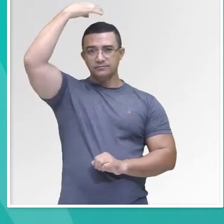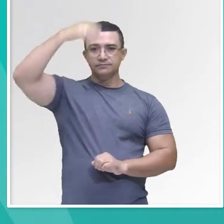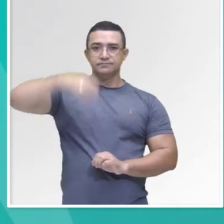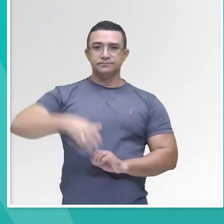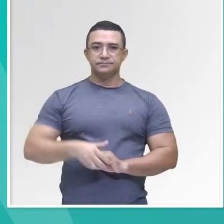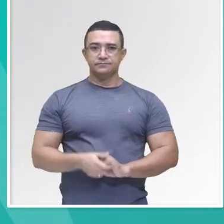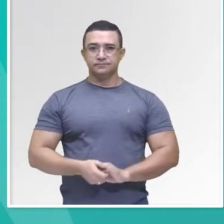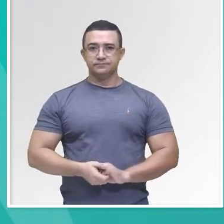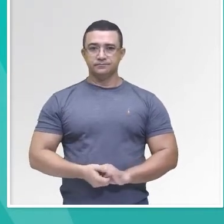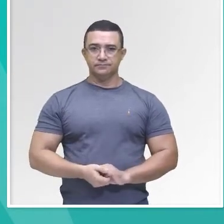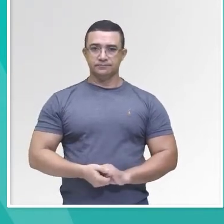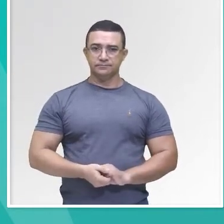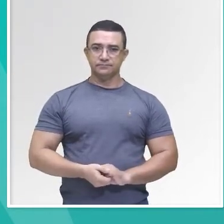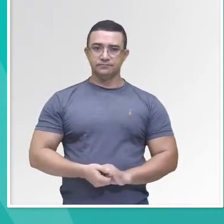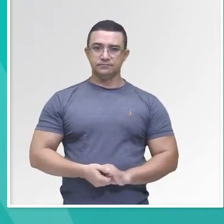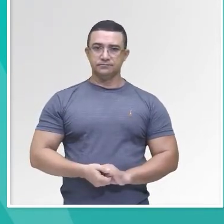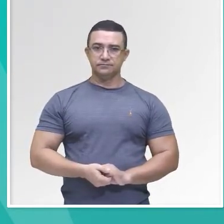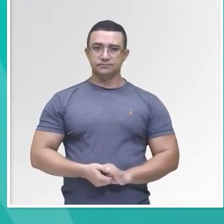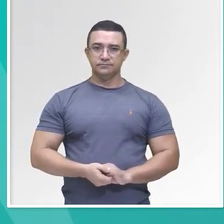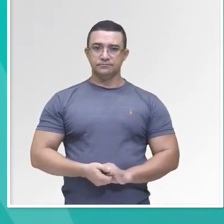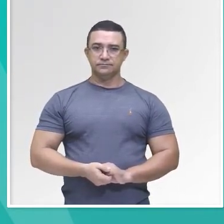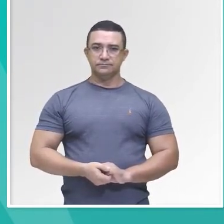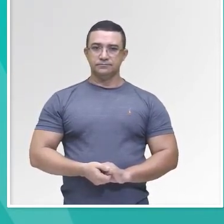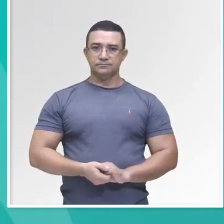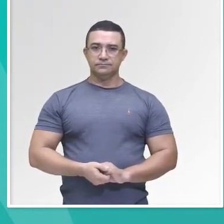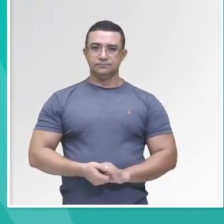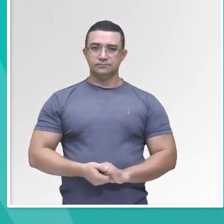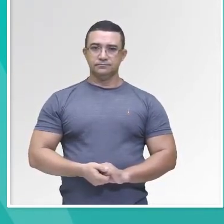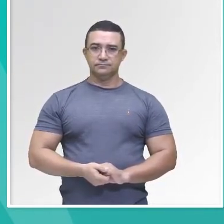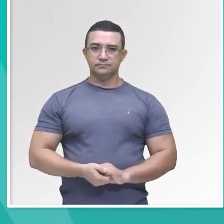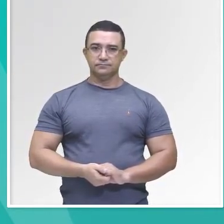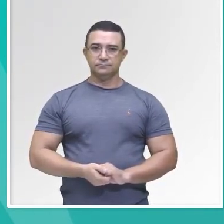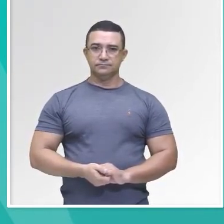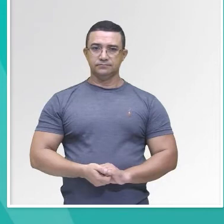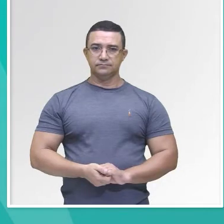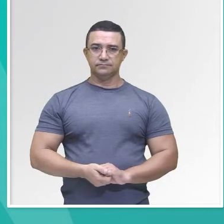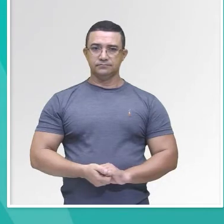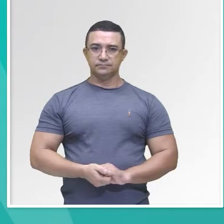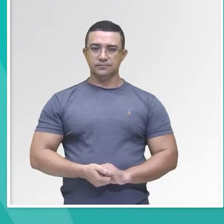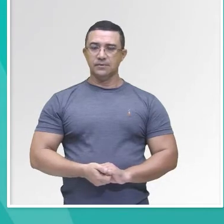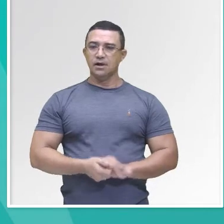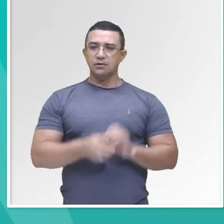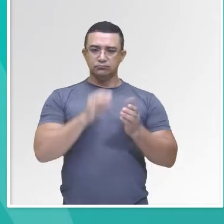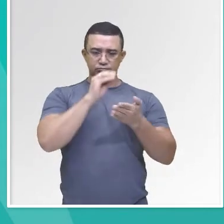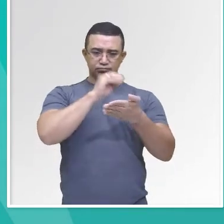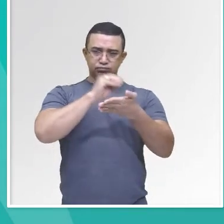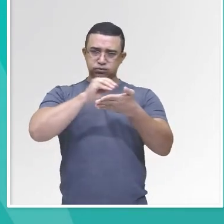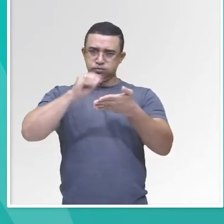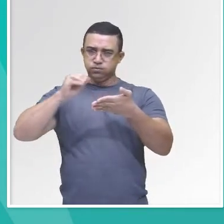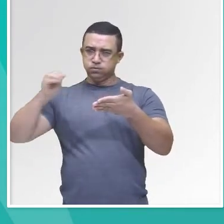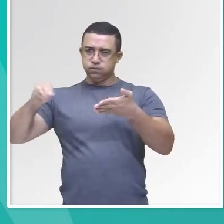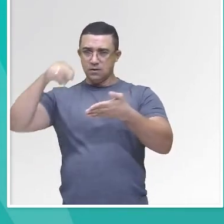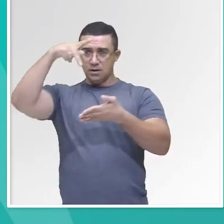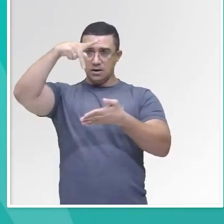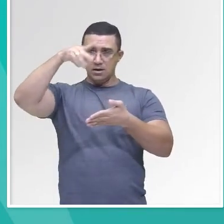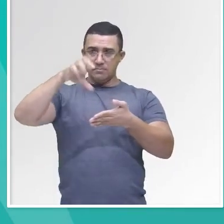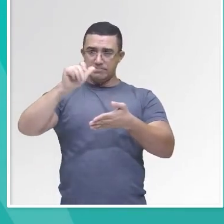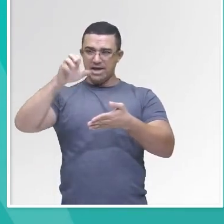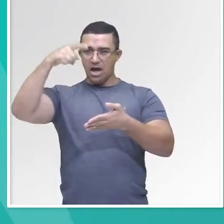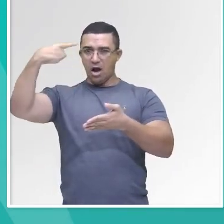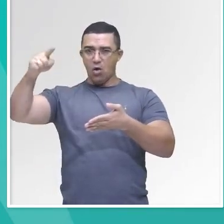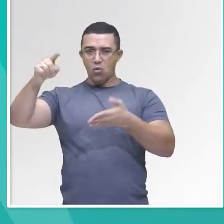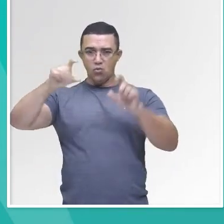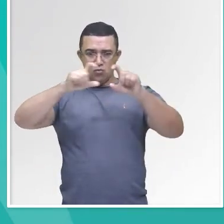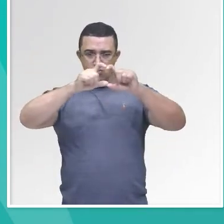os nossos peões, que vão tomar de conta, né, de toda a fileira da